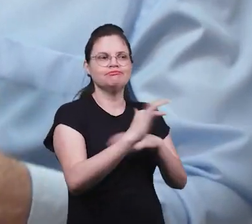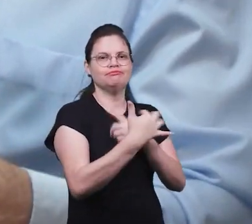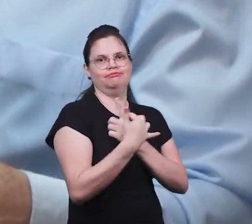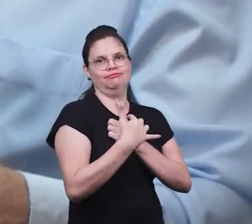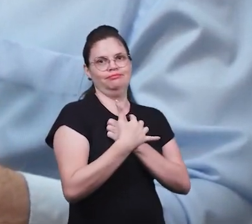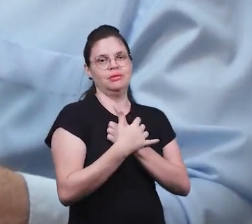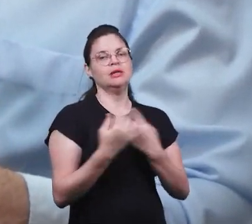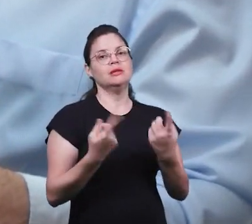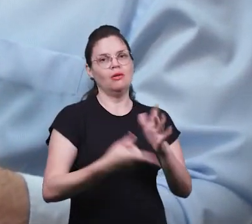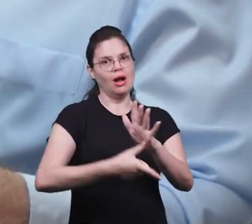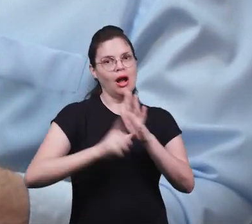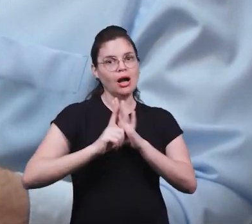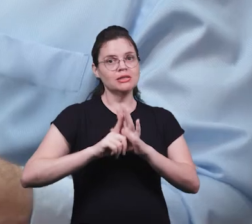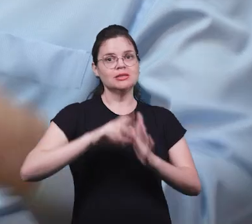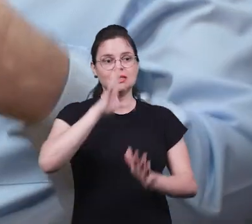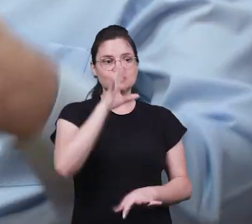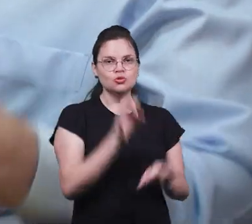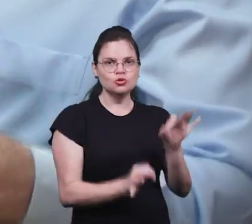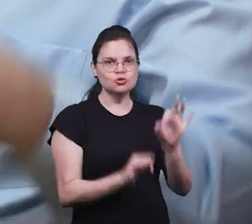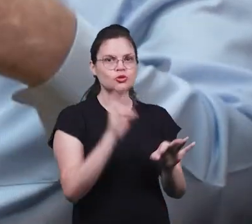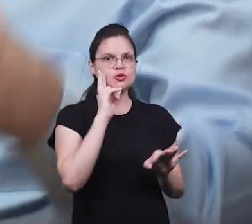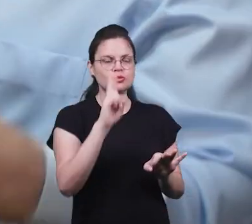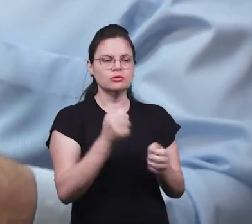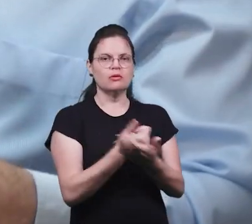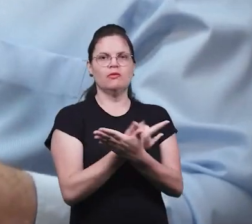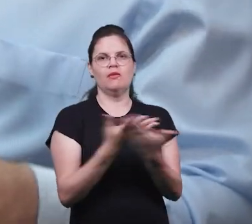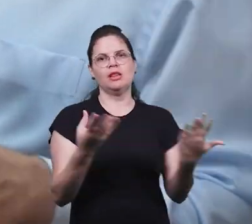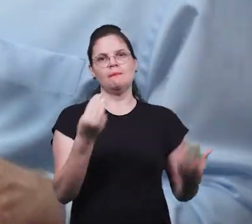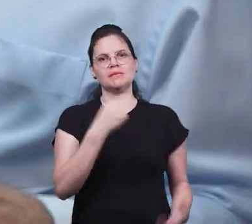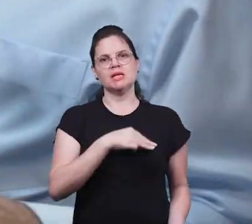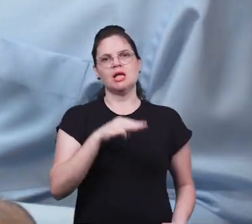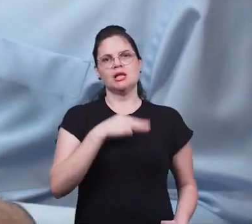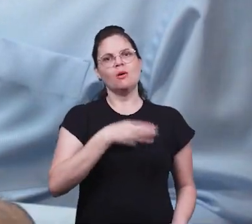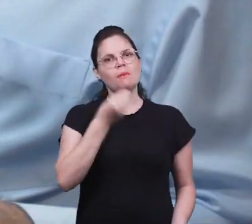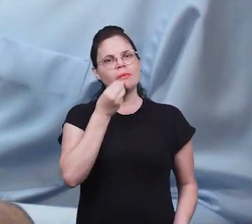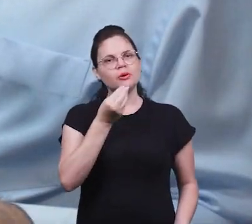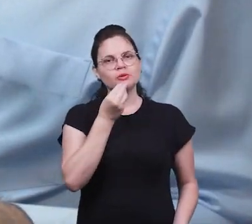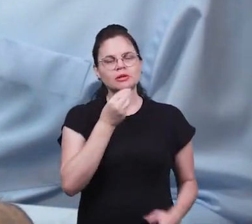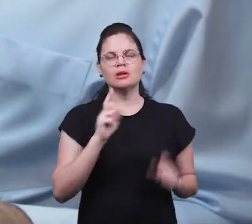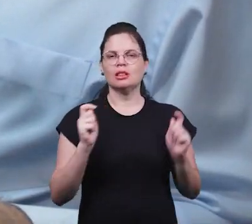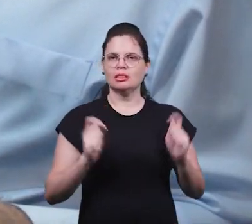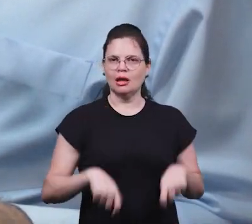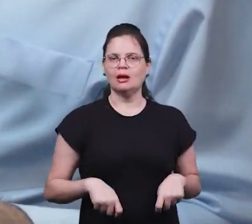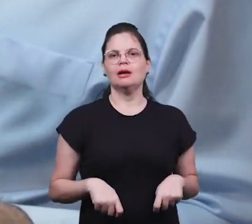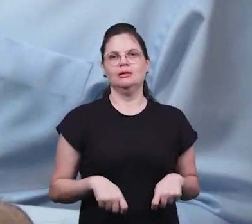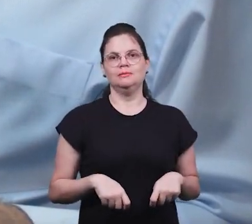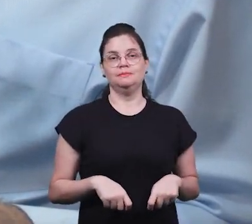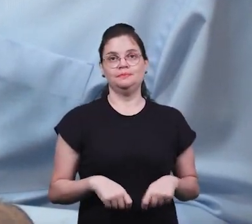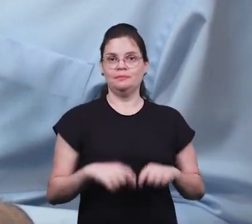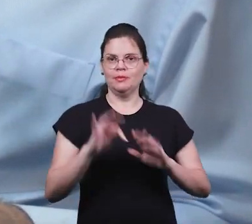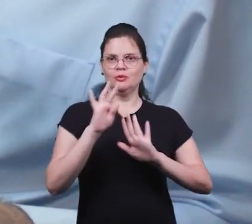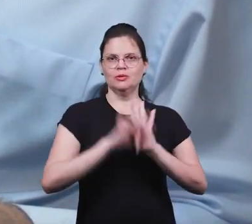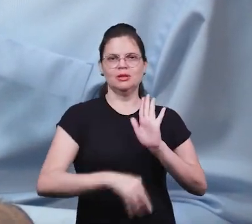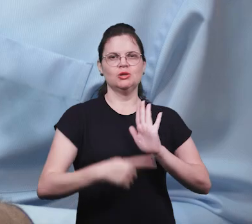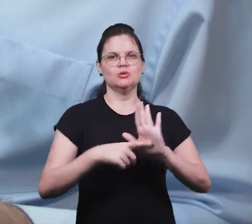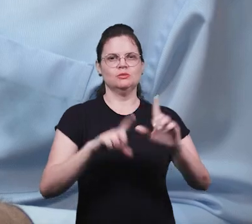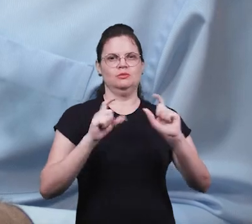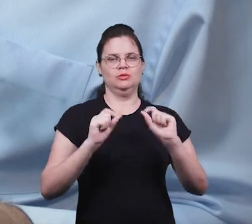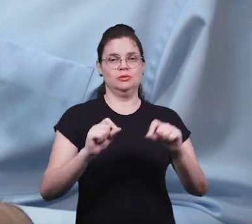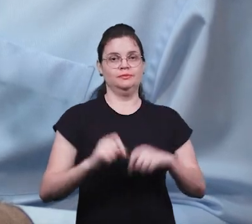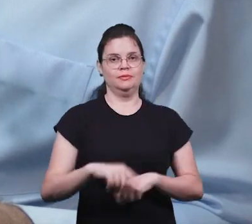uma oportunidade. Eu vou destruir, vai vir um juízo. E a palavra de Deus diz assim, sobre o mais